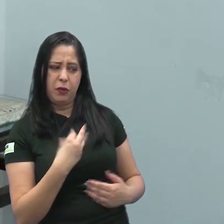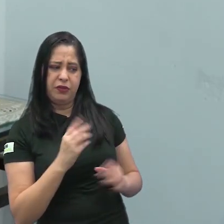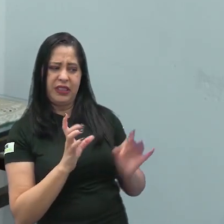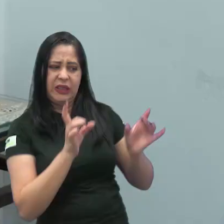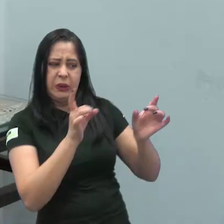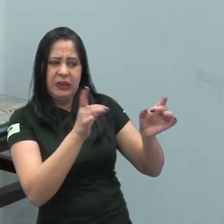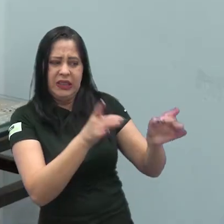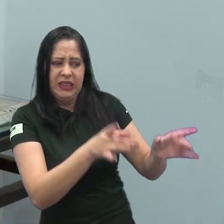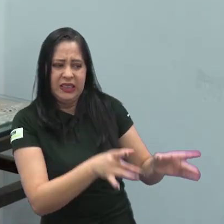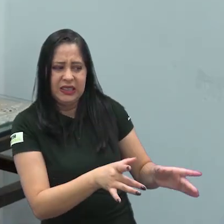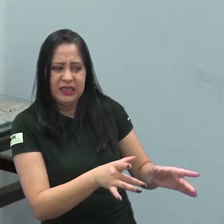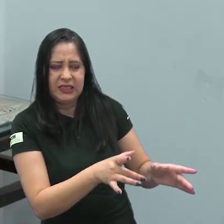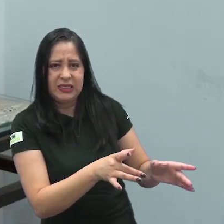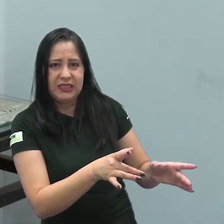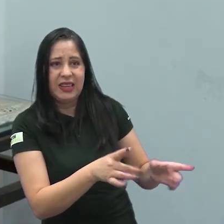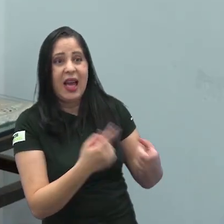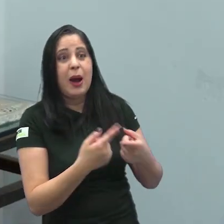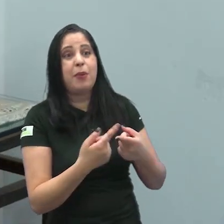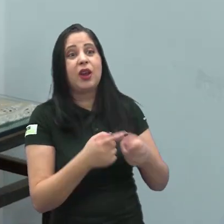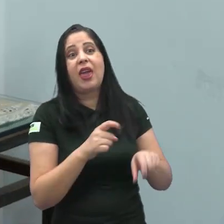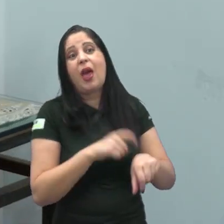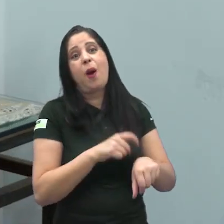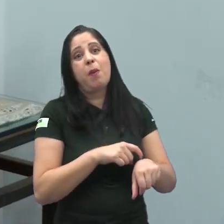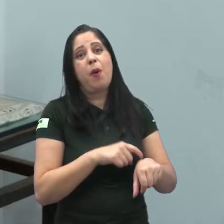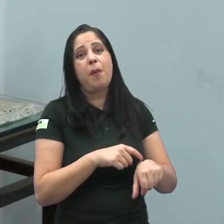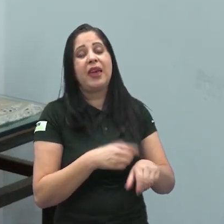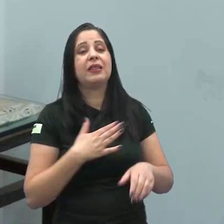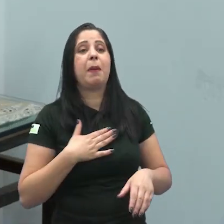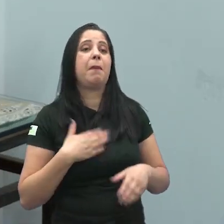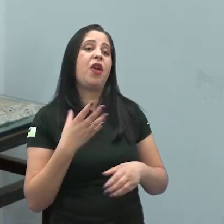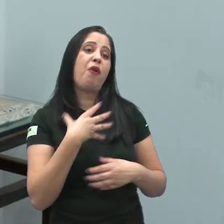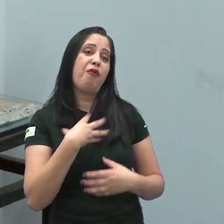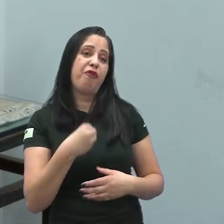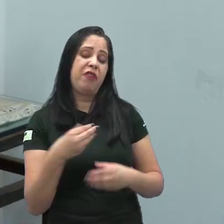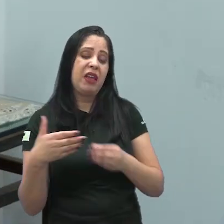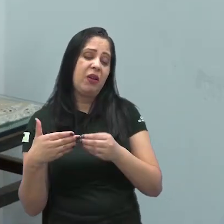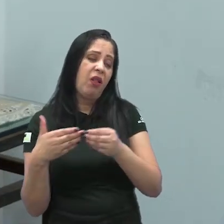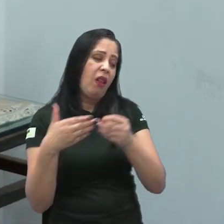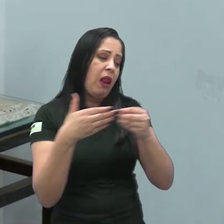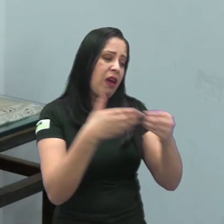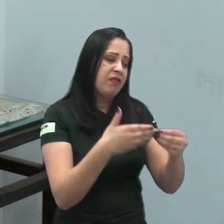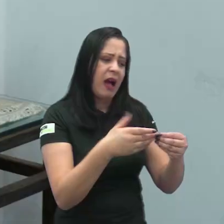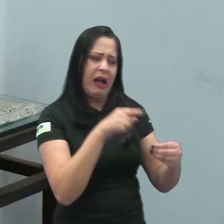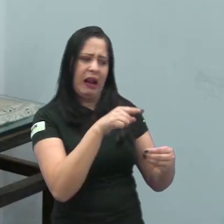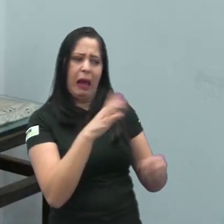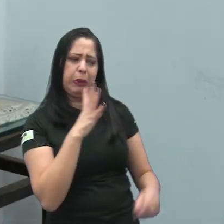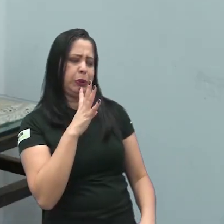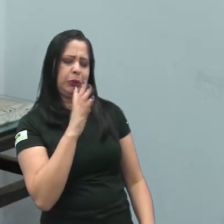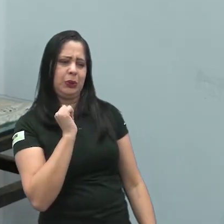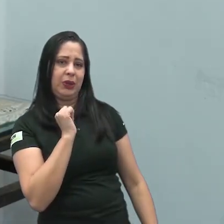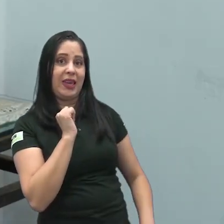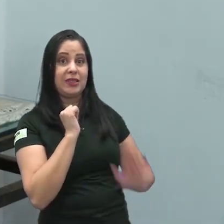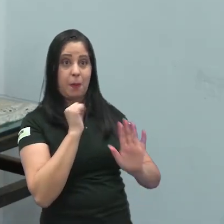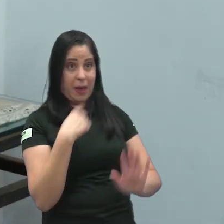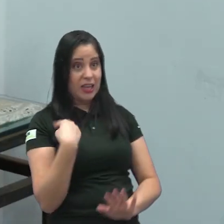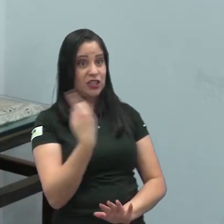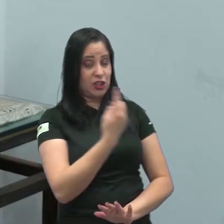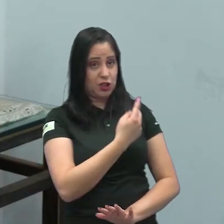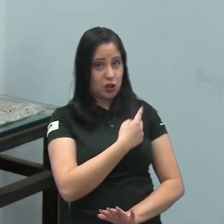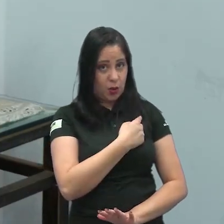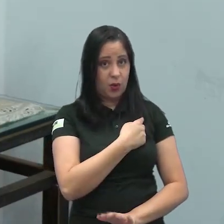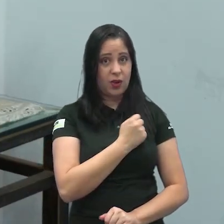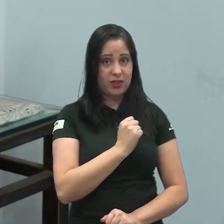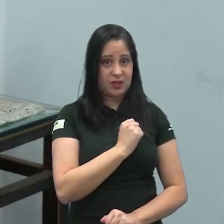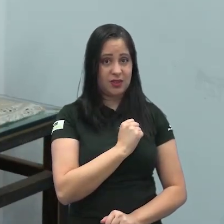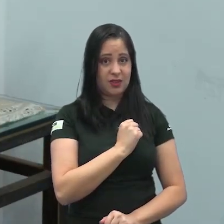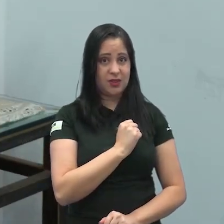é aquele momento da separação. Né? Eu estou deixando o meu filho num espaço que eu não conheço. Mas nós, enquanto escola,